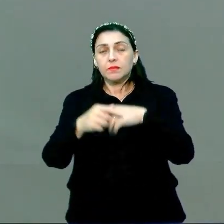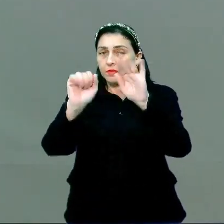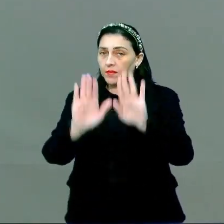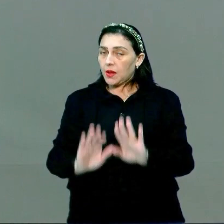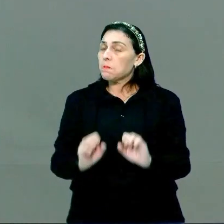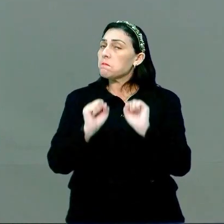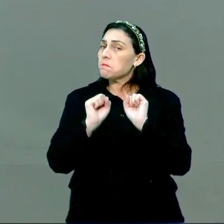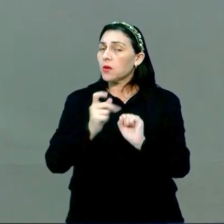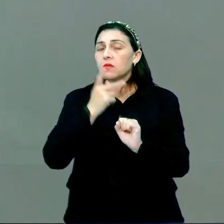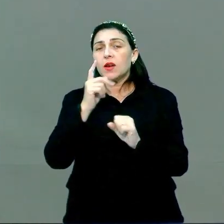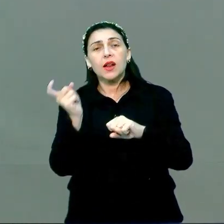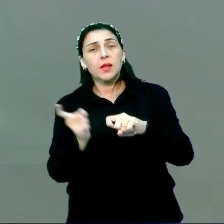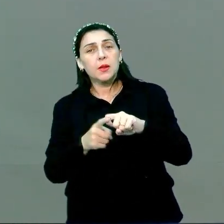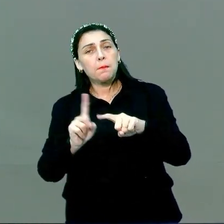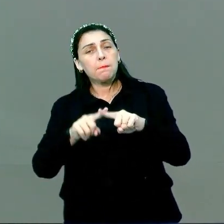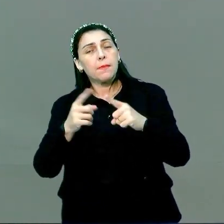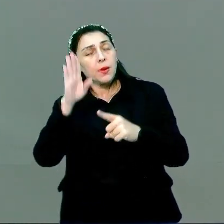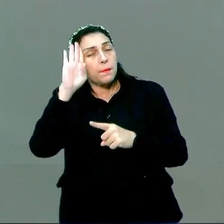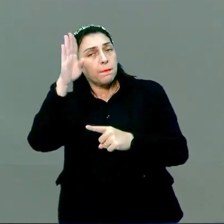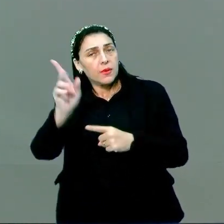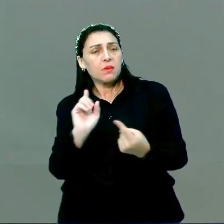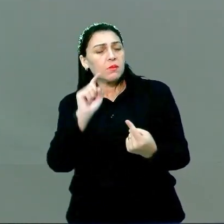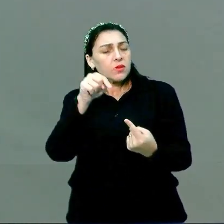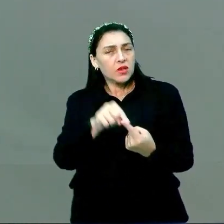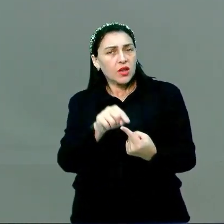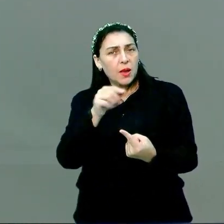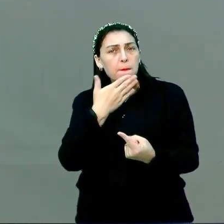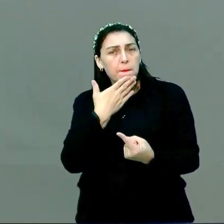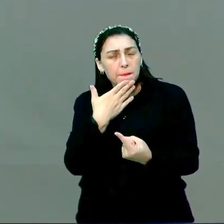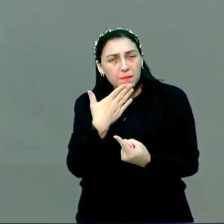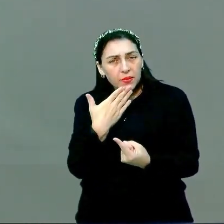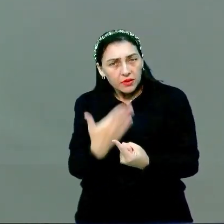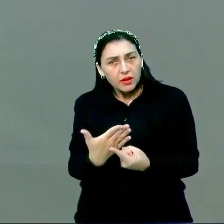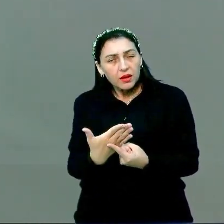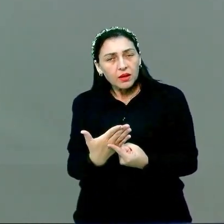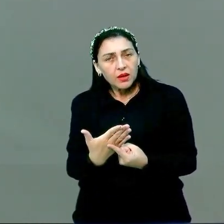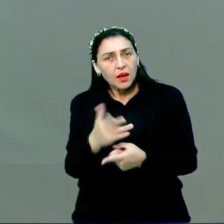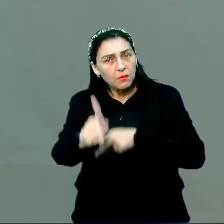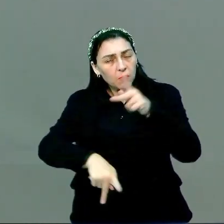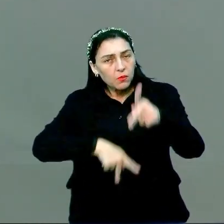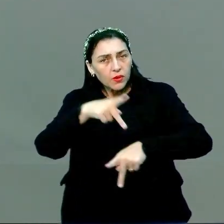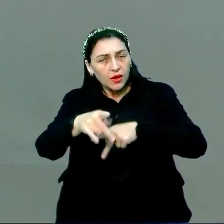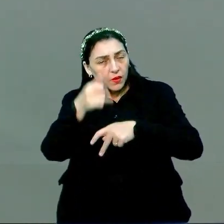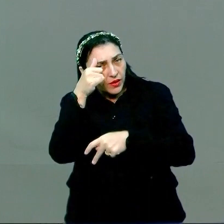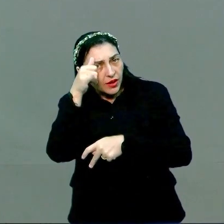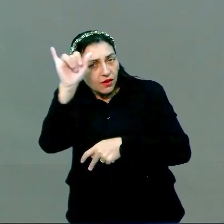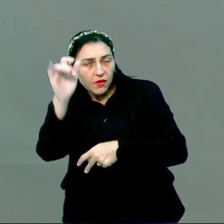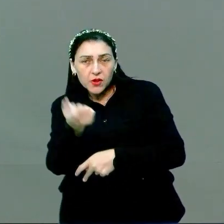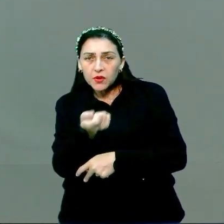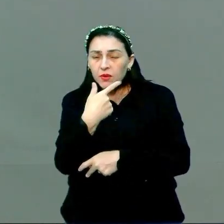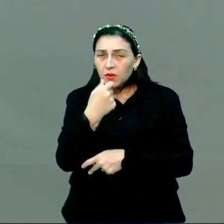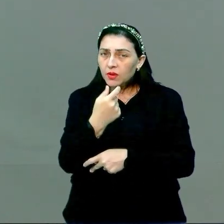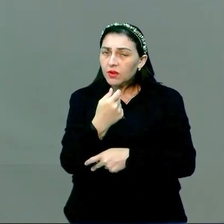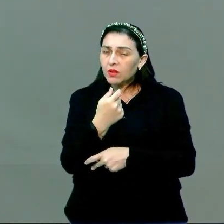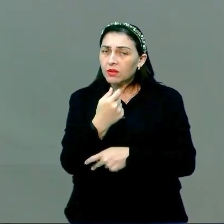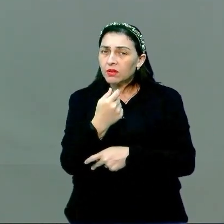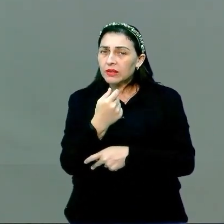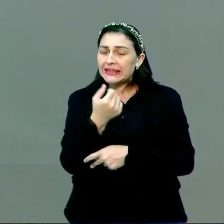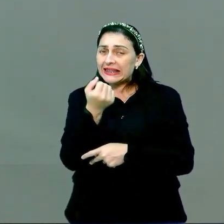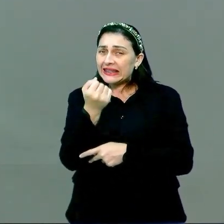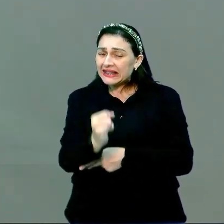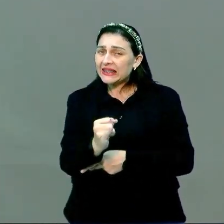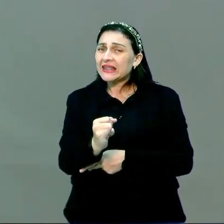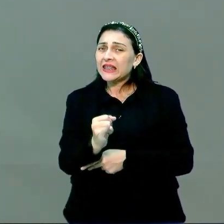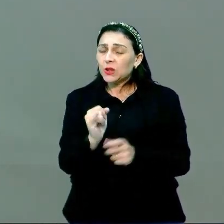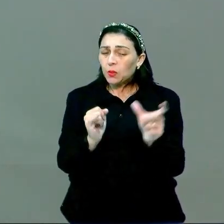falar sobre medicação, mas o principal objetivo dele é solicitar a população que evite uma medicação excessiva. Se lá